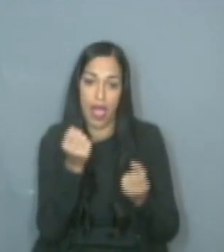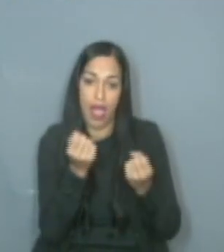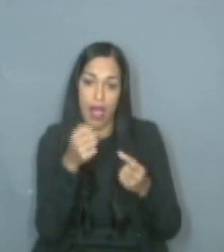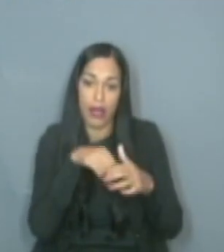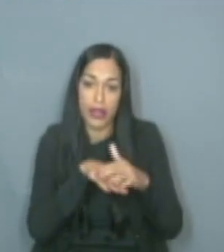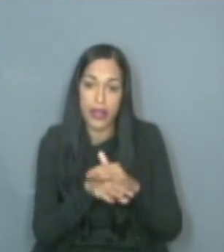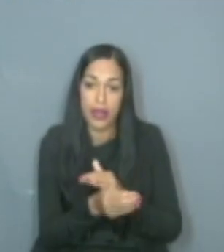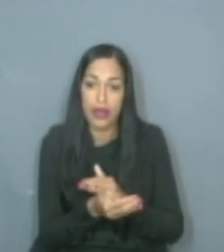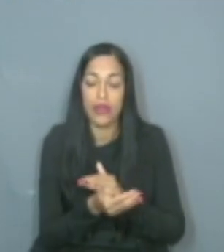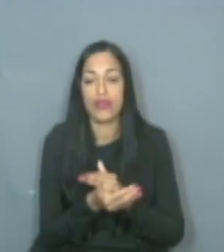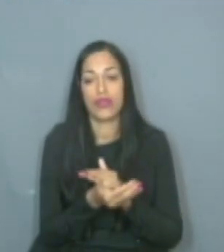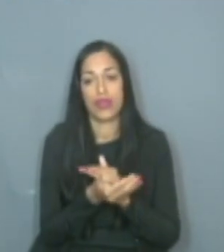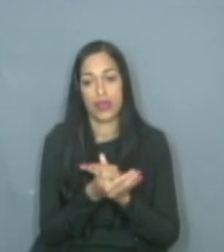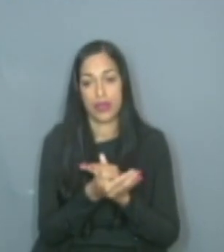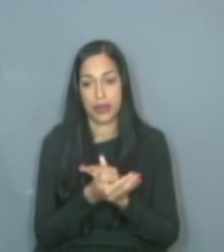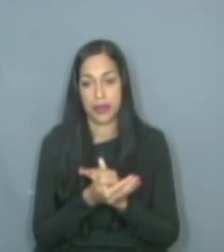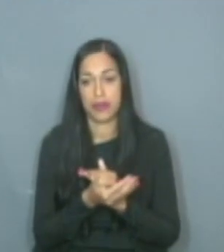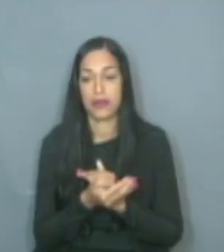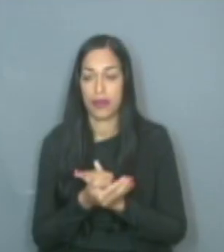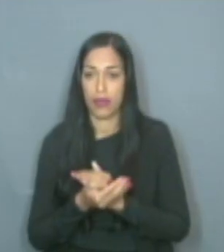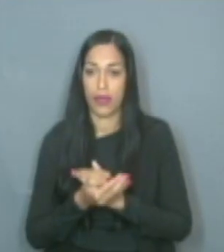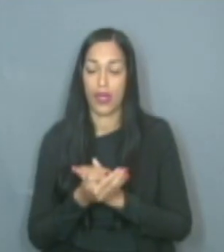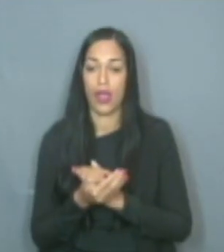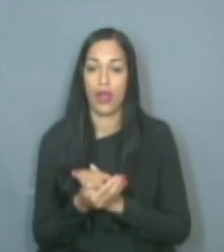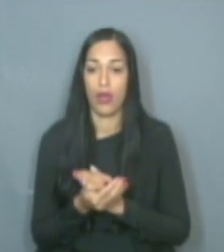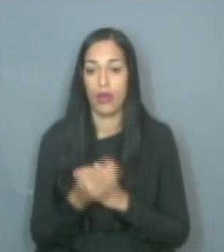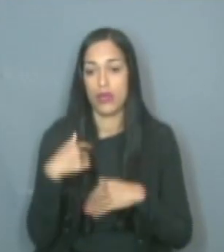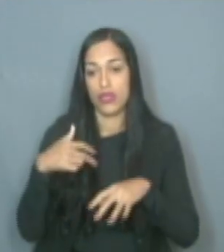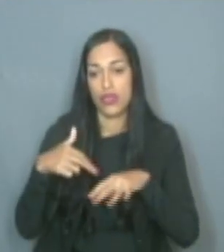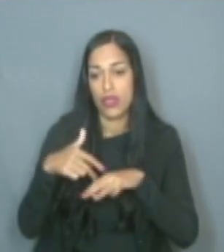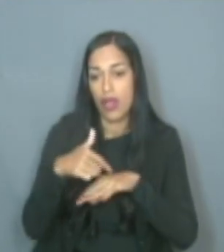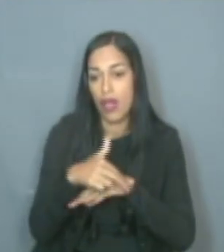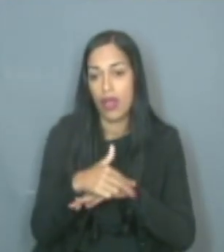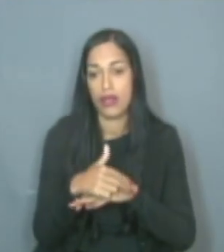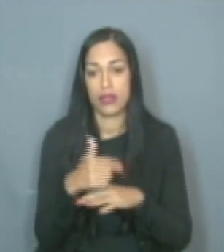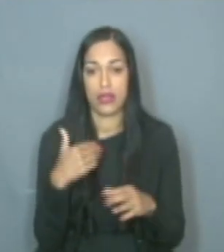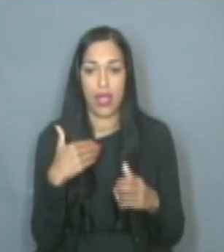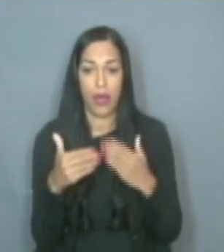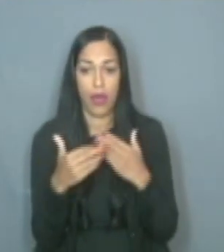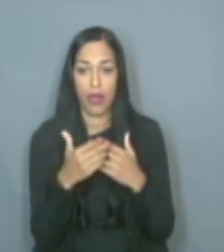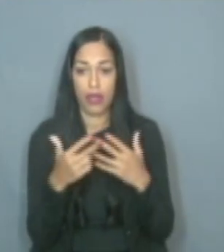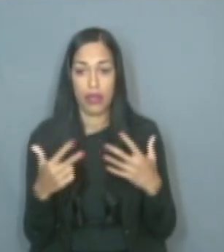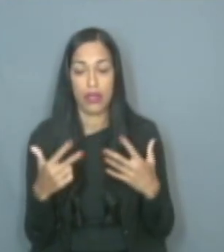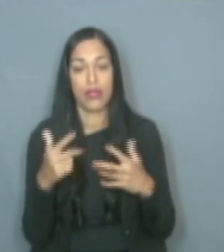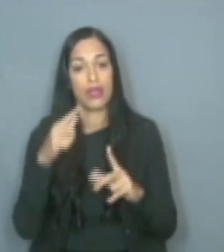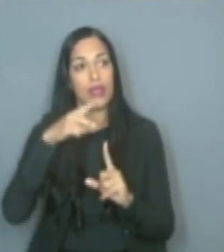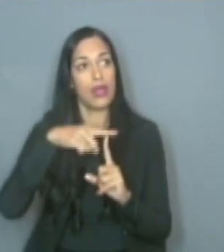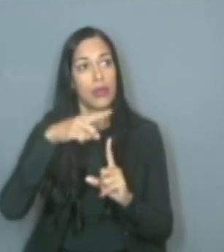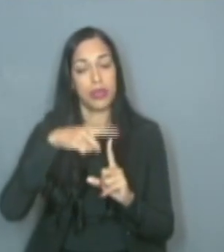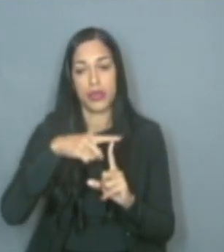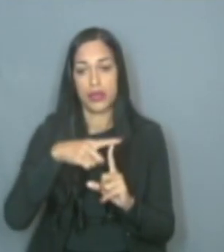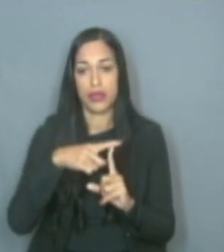ali fazer qualquer tipo de intervenção, uma escada, alguma coisa nesse sentido, acabam